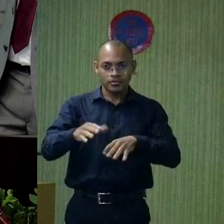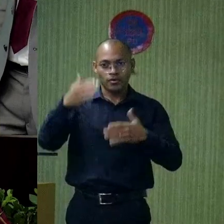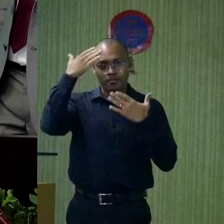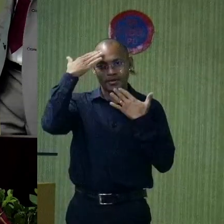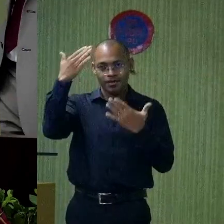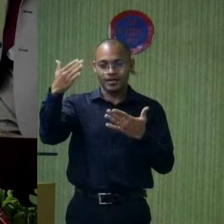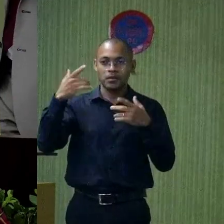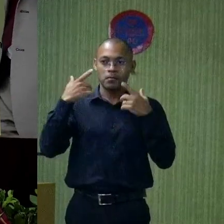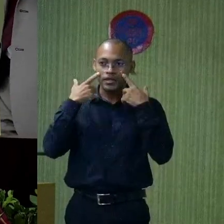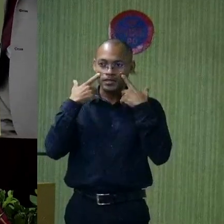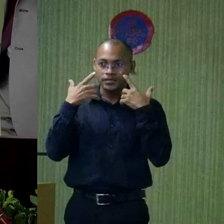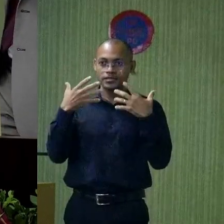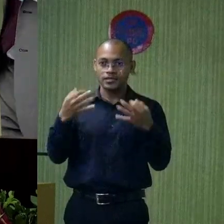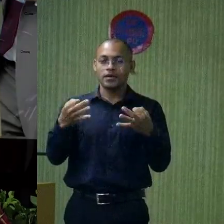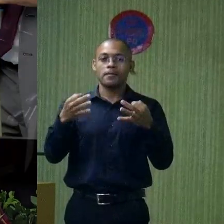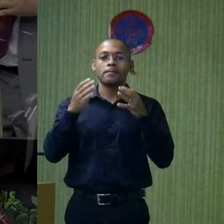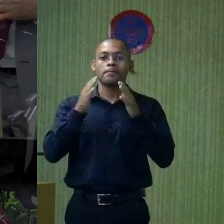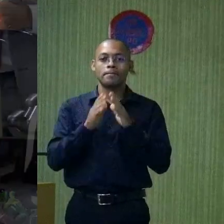e